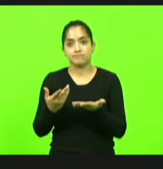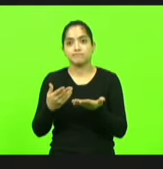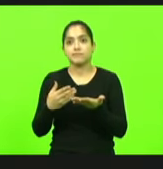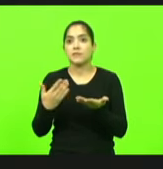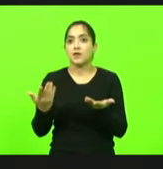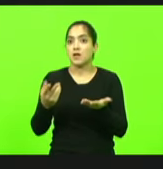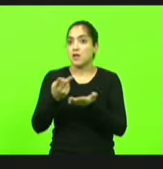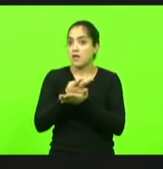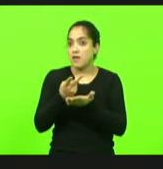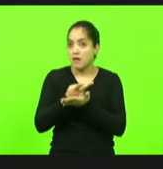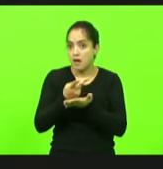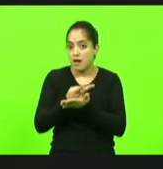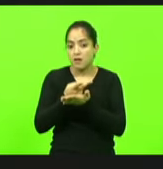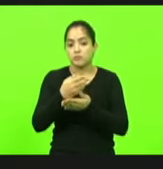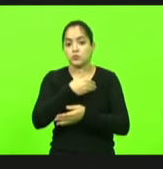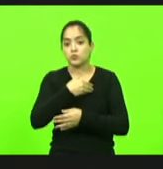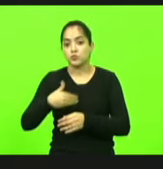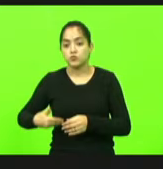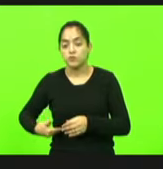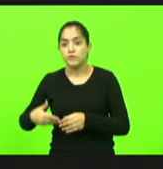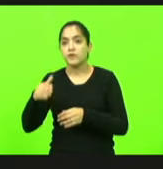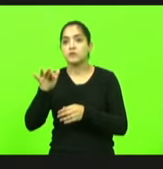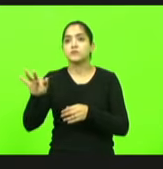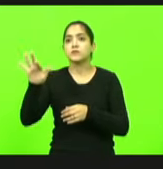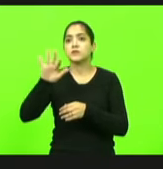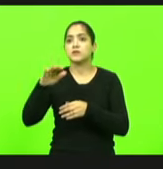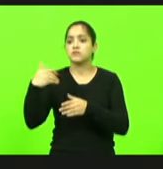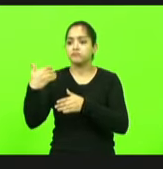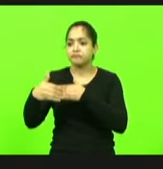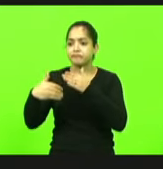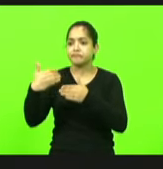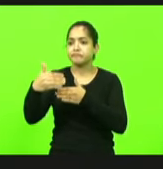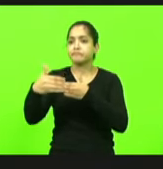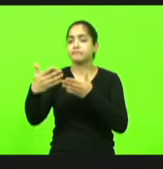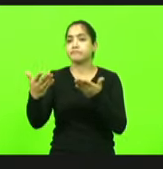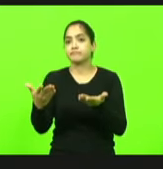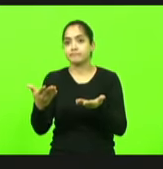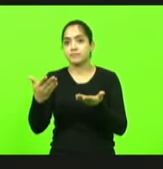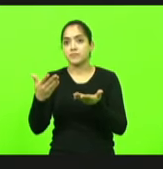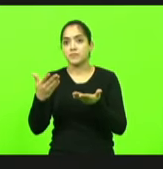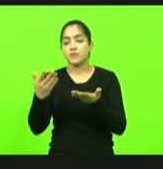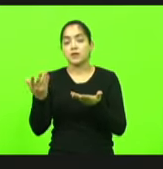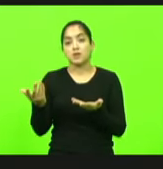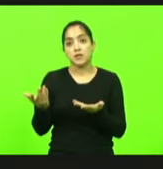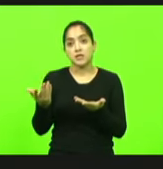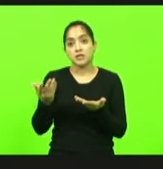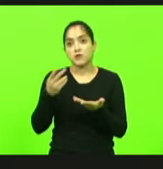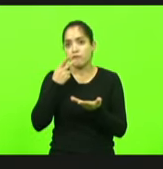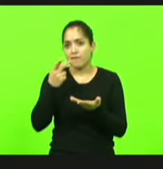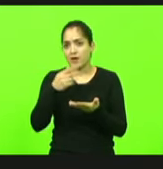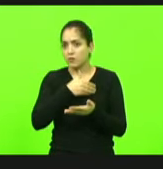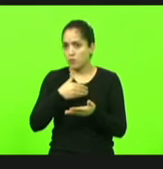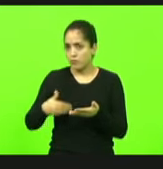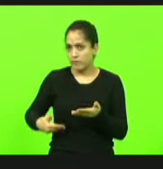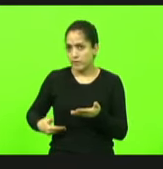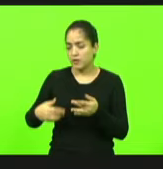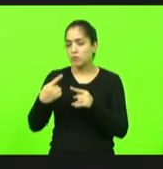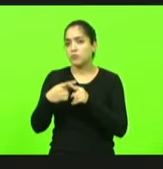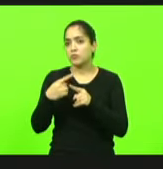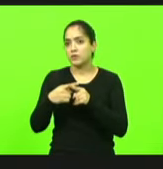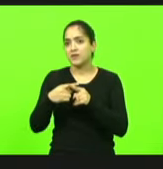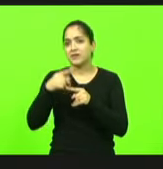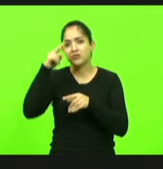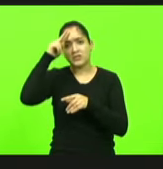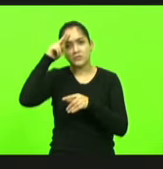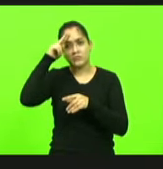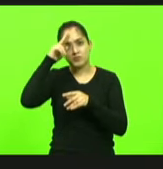muito errado como os governos federais sucessivos tratam Santa Catarina. E digo governos federais porque isso é histórico.